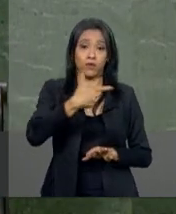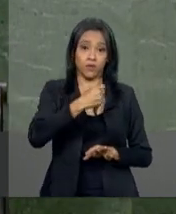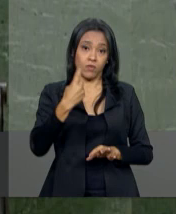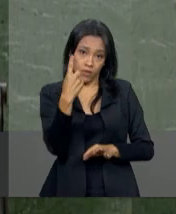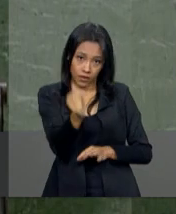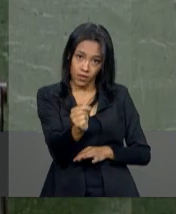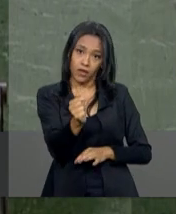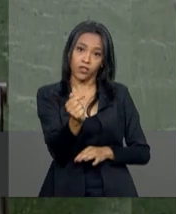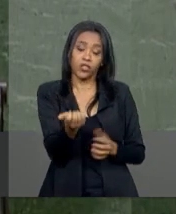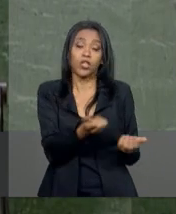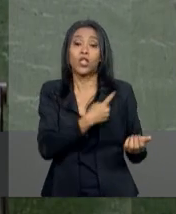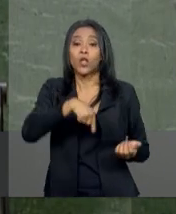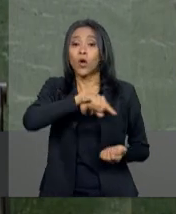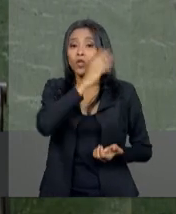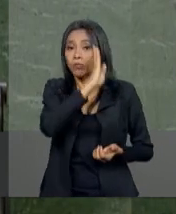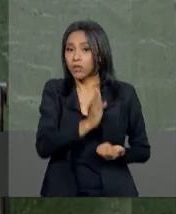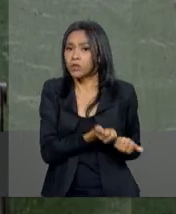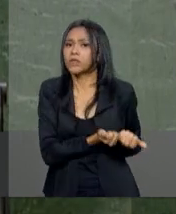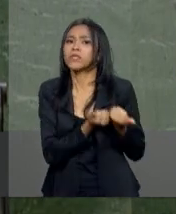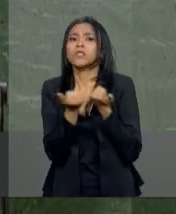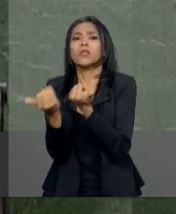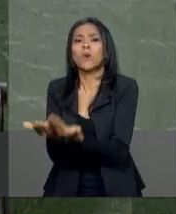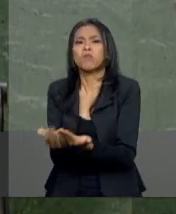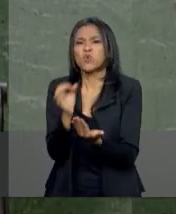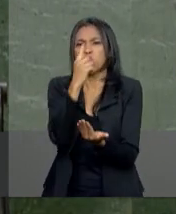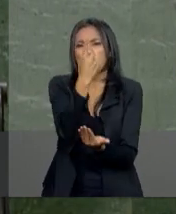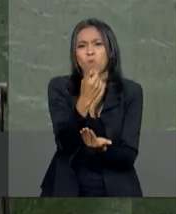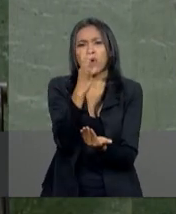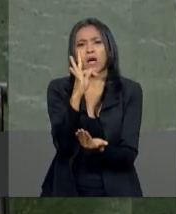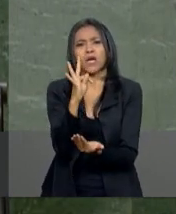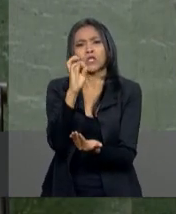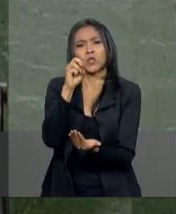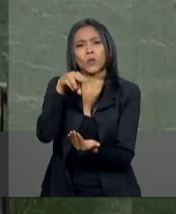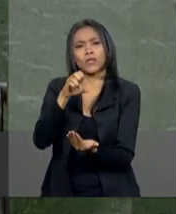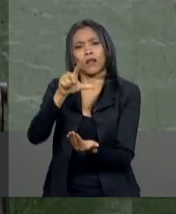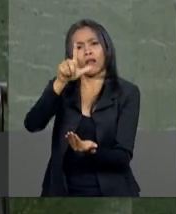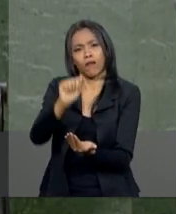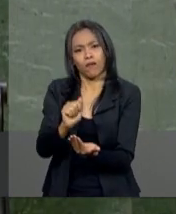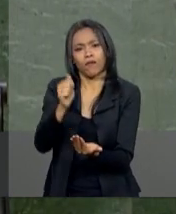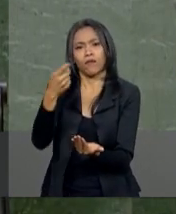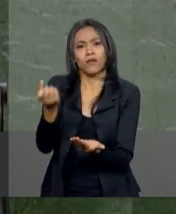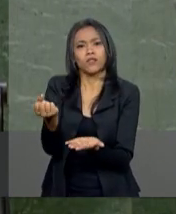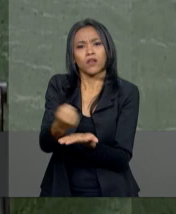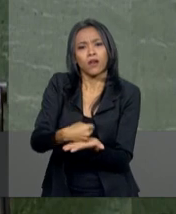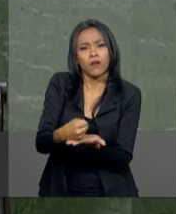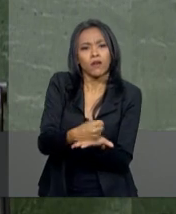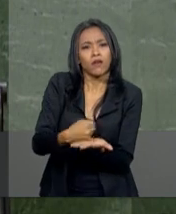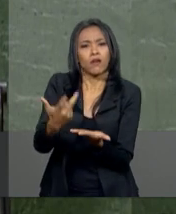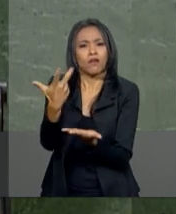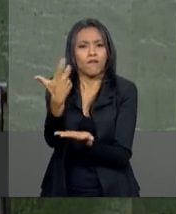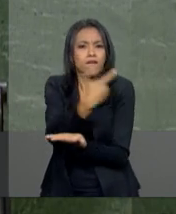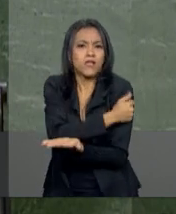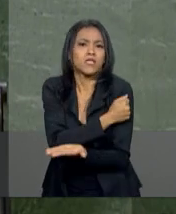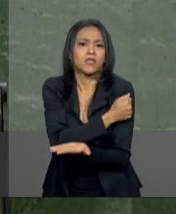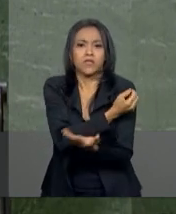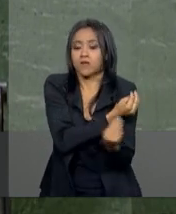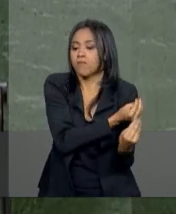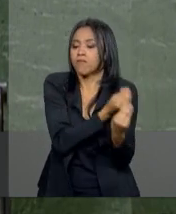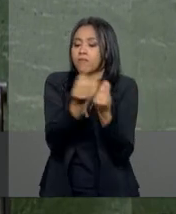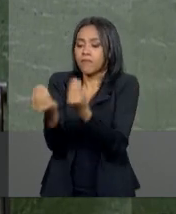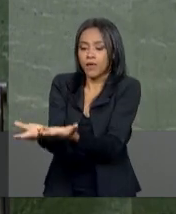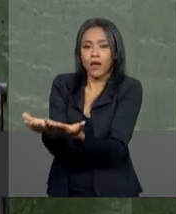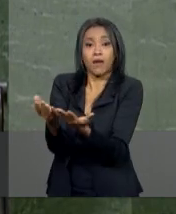anos cerca de uma tonelada de medicamentos e vacinas em benefício de crianças afetadas pelo